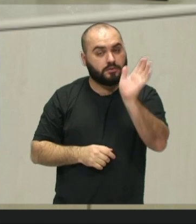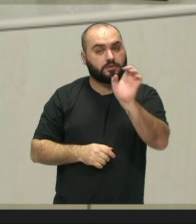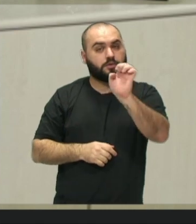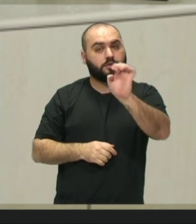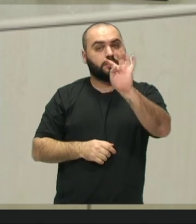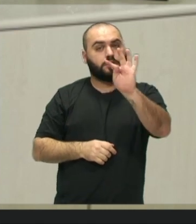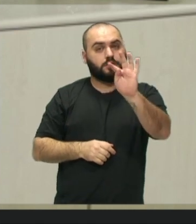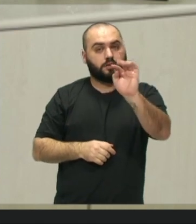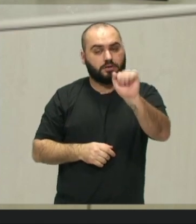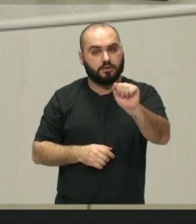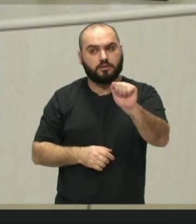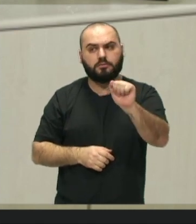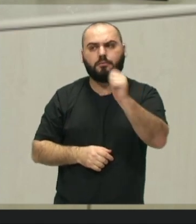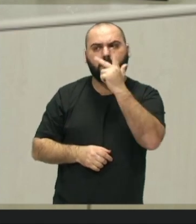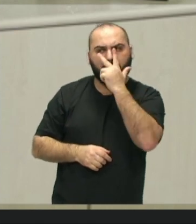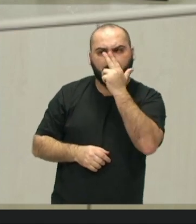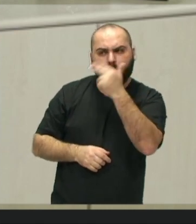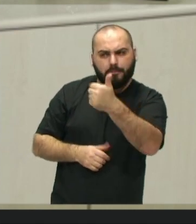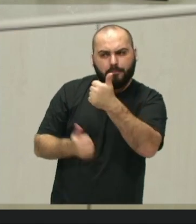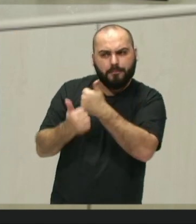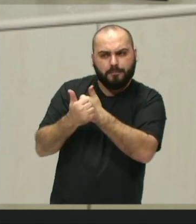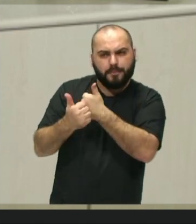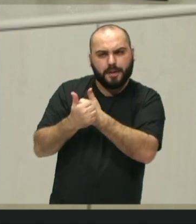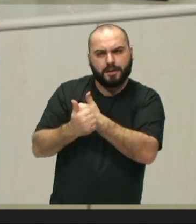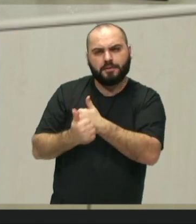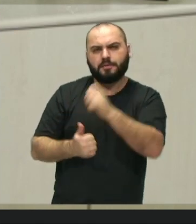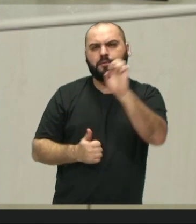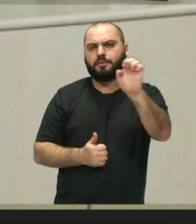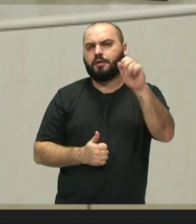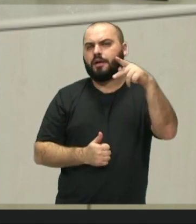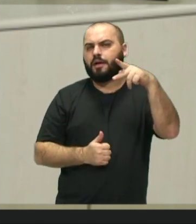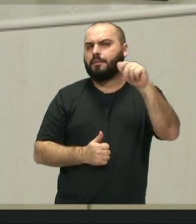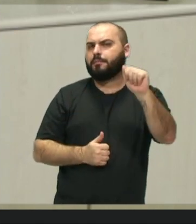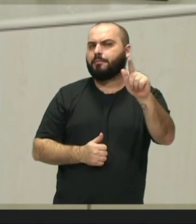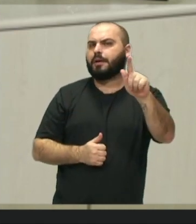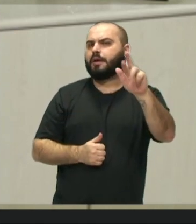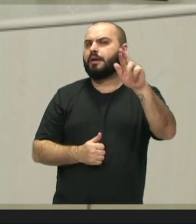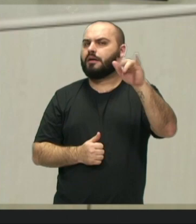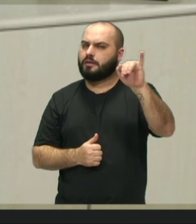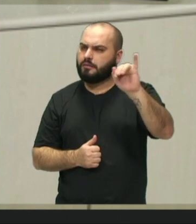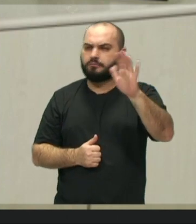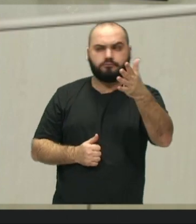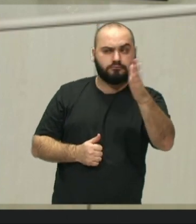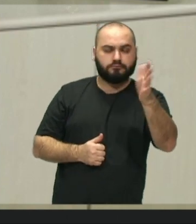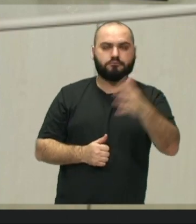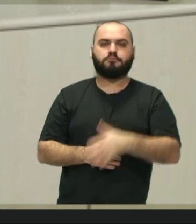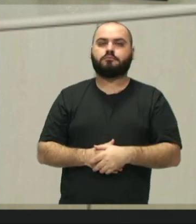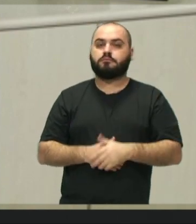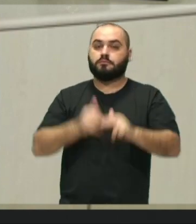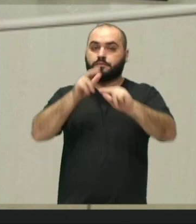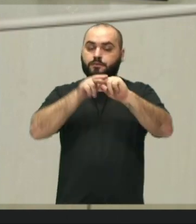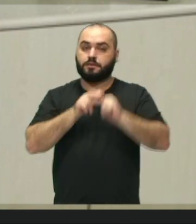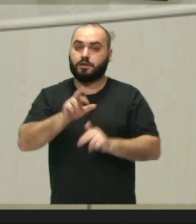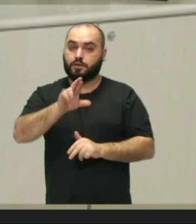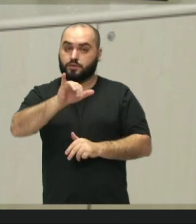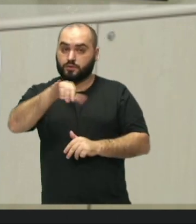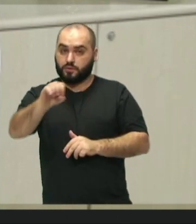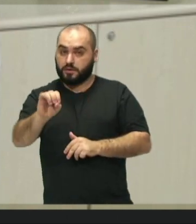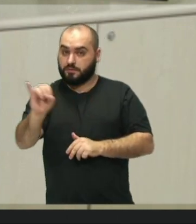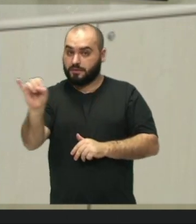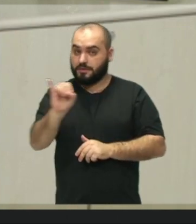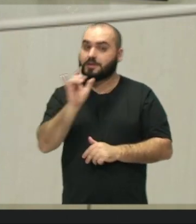deve se localizar ali perto da Ipagre, algo nesse sentido. Então, permanece também o rio Itajaí-Mirim como